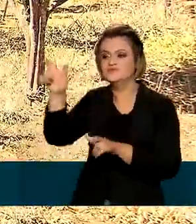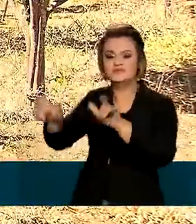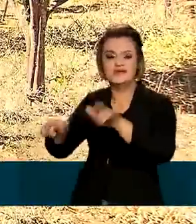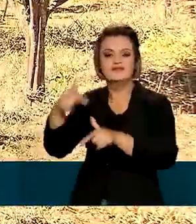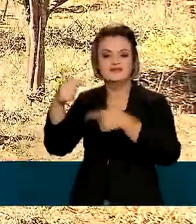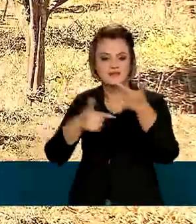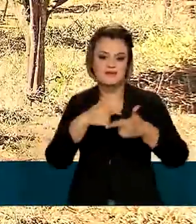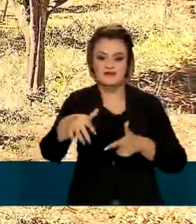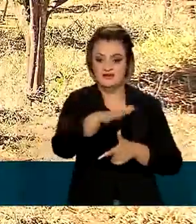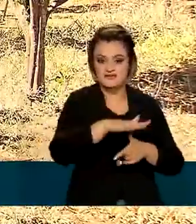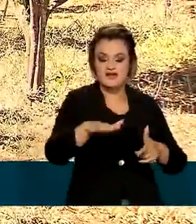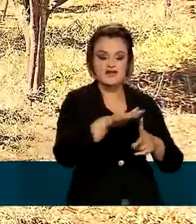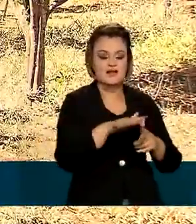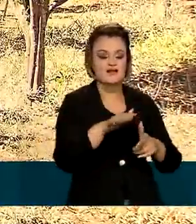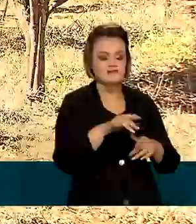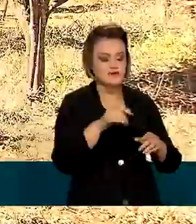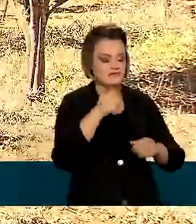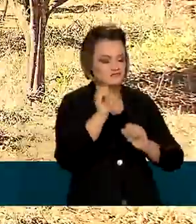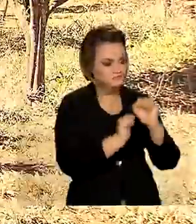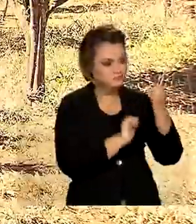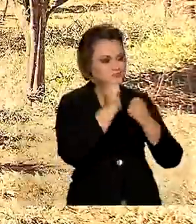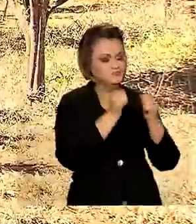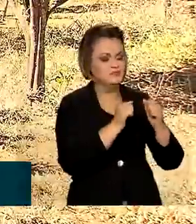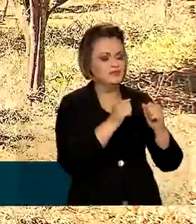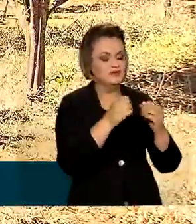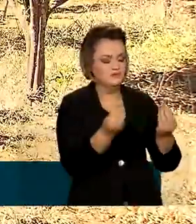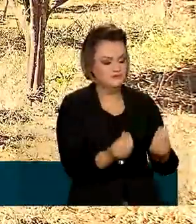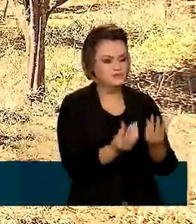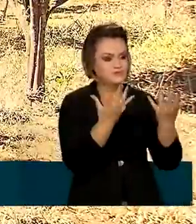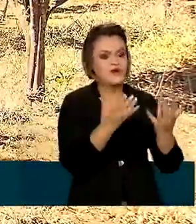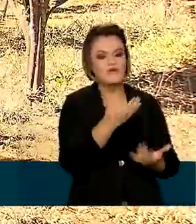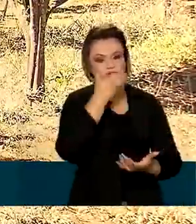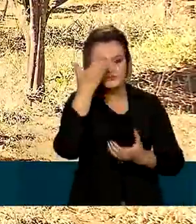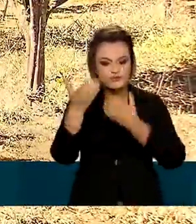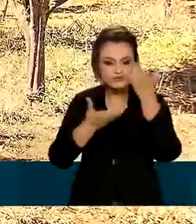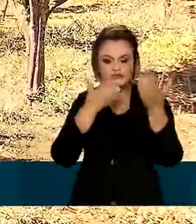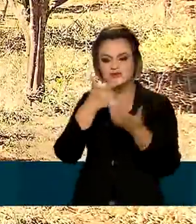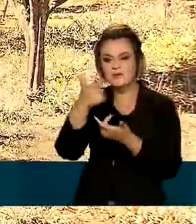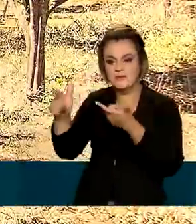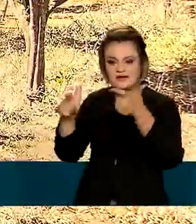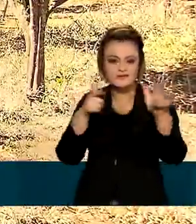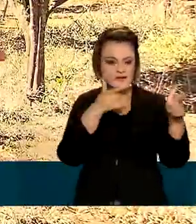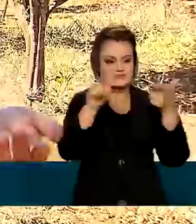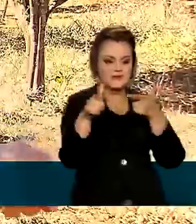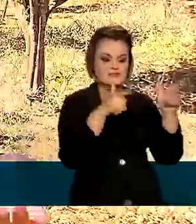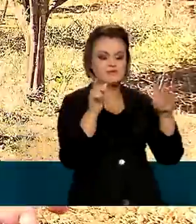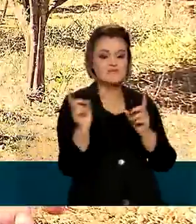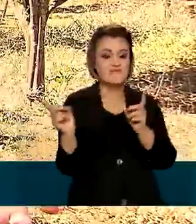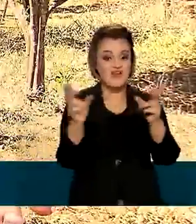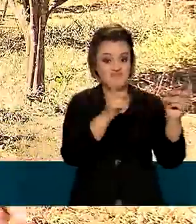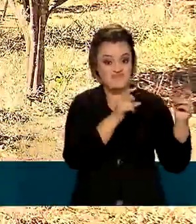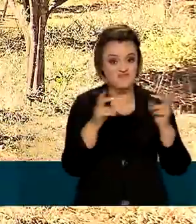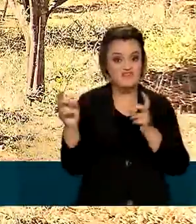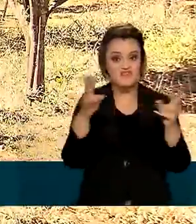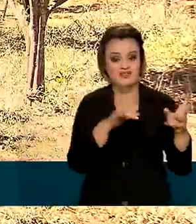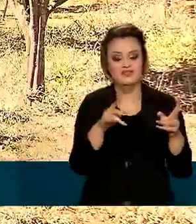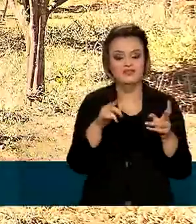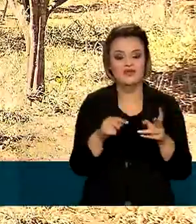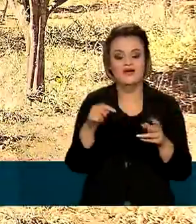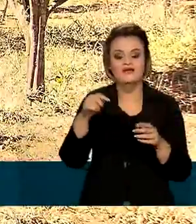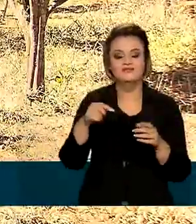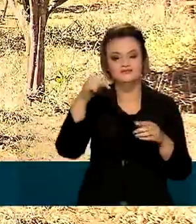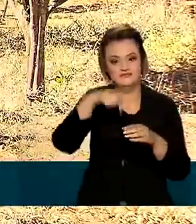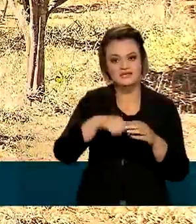fruticultores para aumentar a produção e o fornecimento de frutas para comercialização tanto no mercado interno